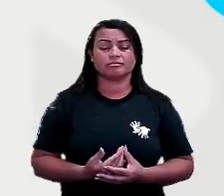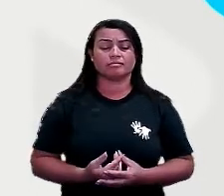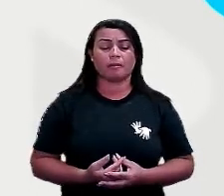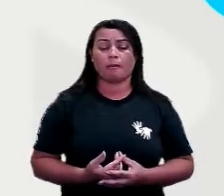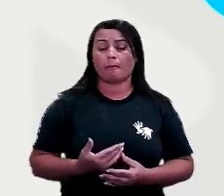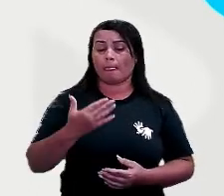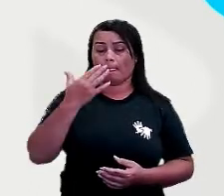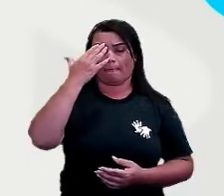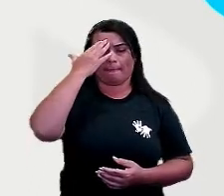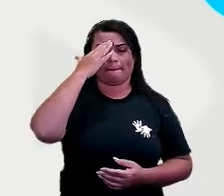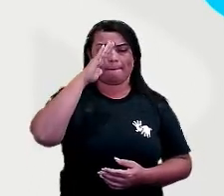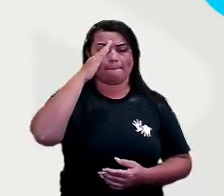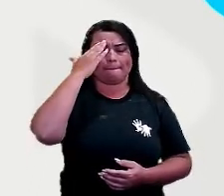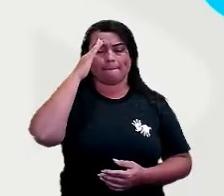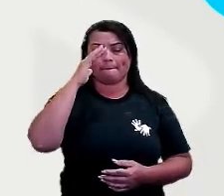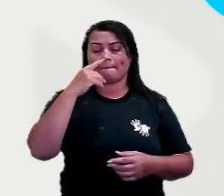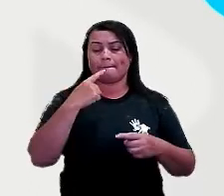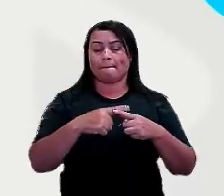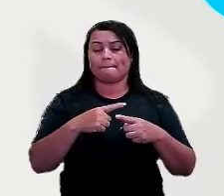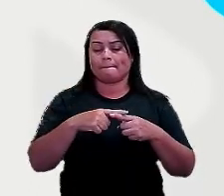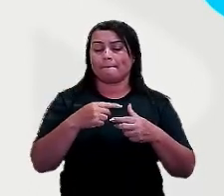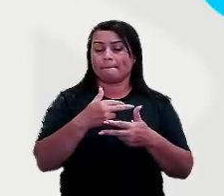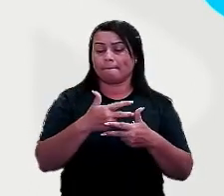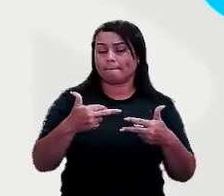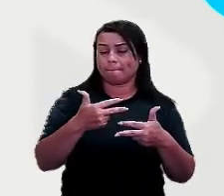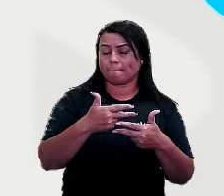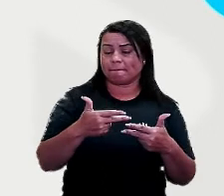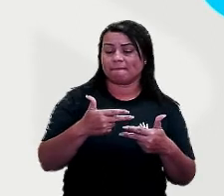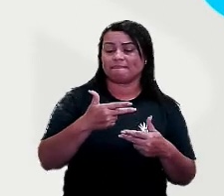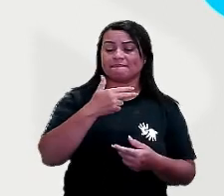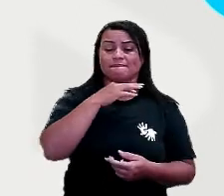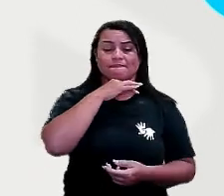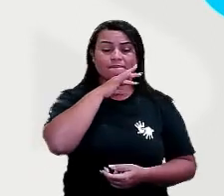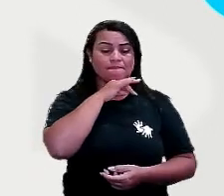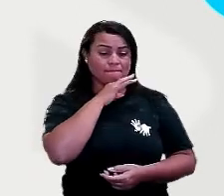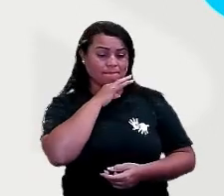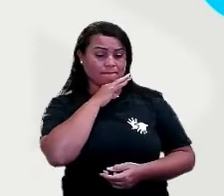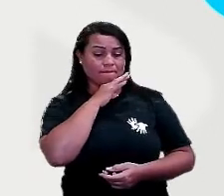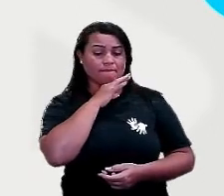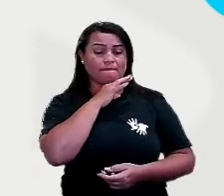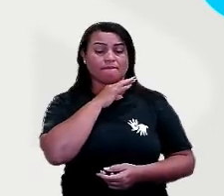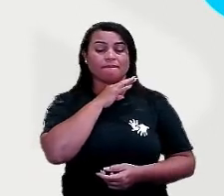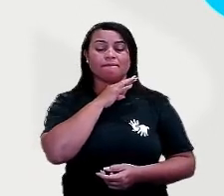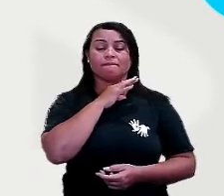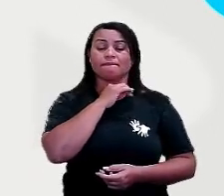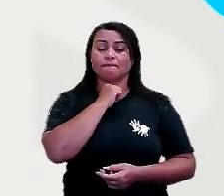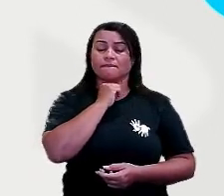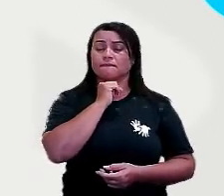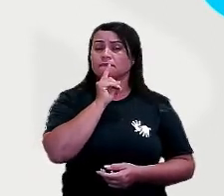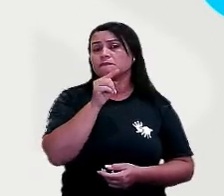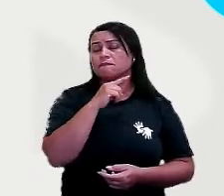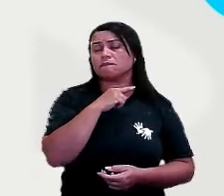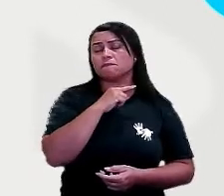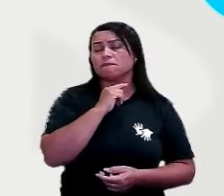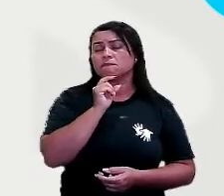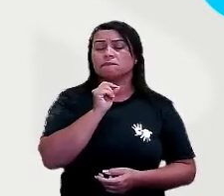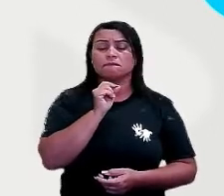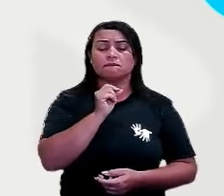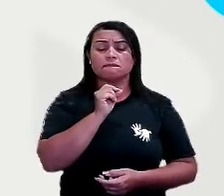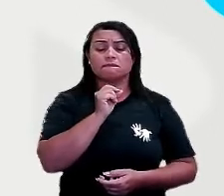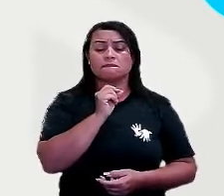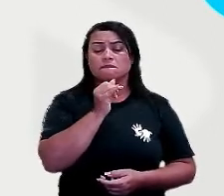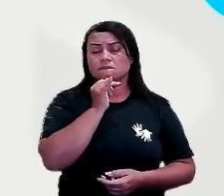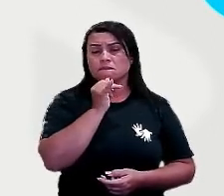Não sabia porque as coisas não estavam indo bem. É uma certa forma de